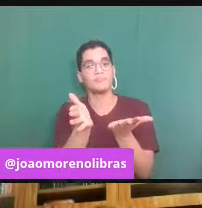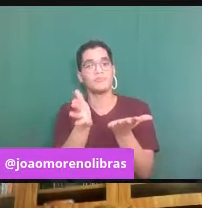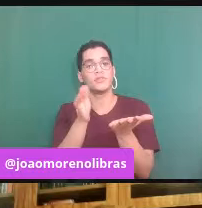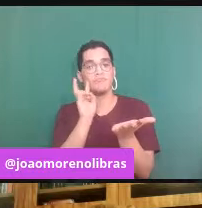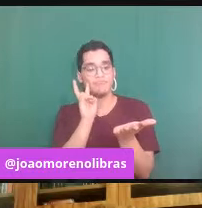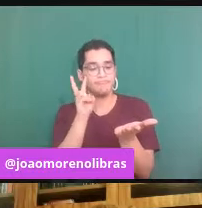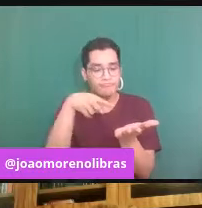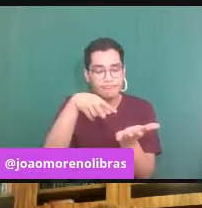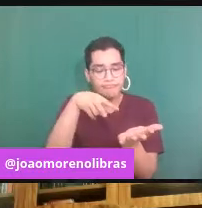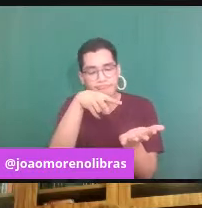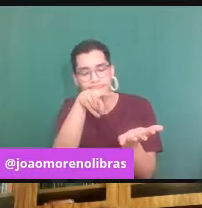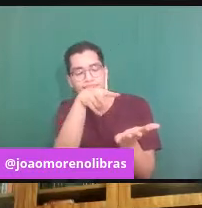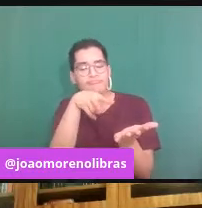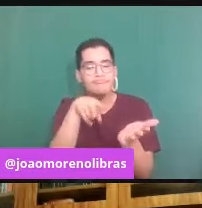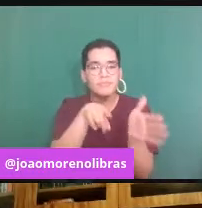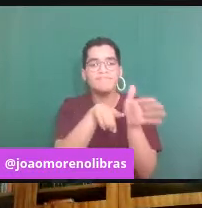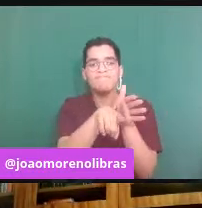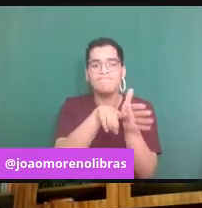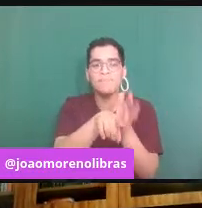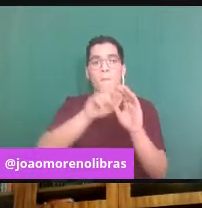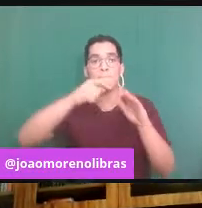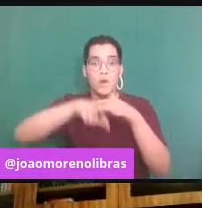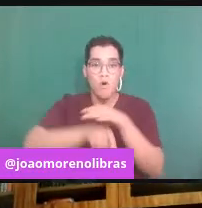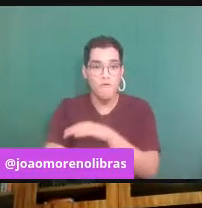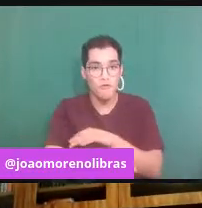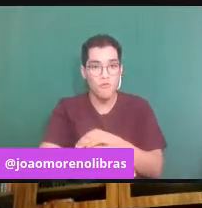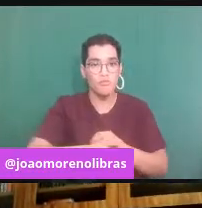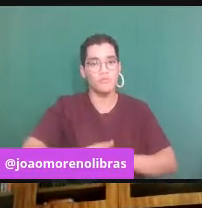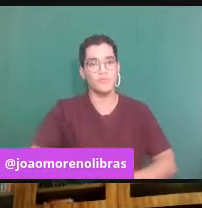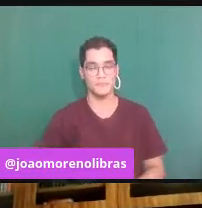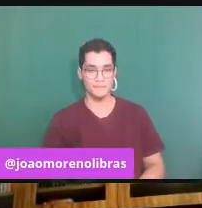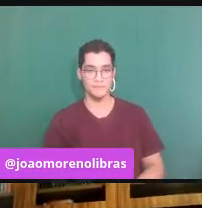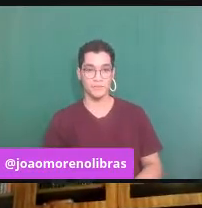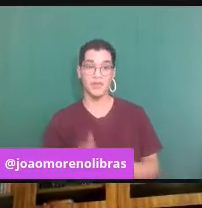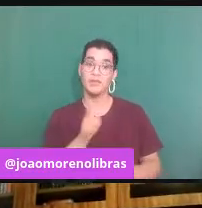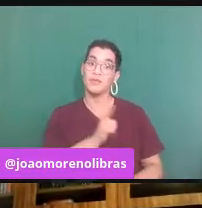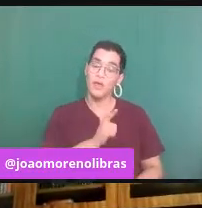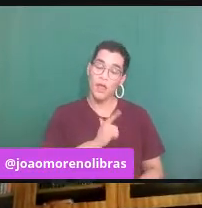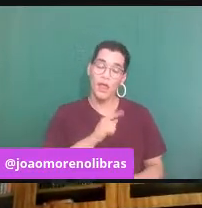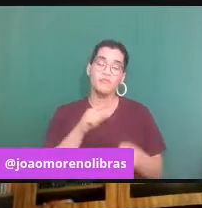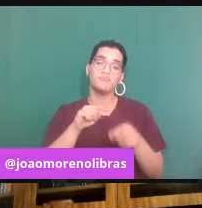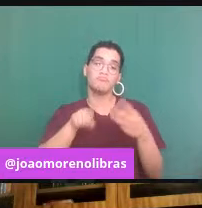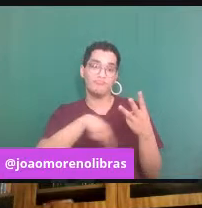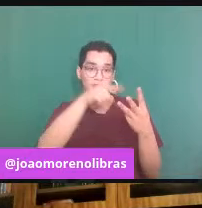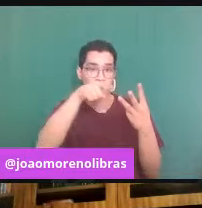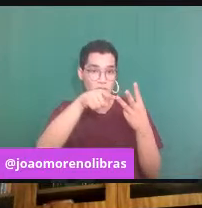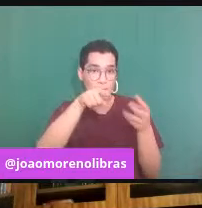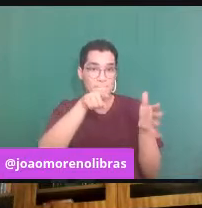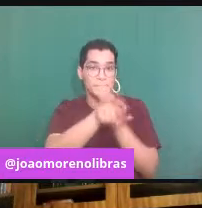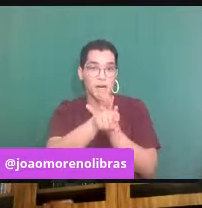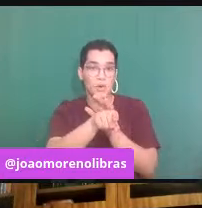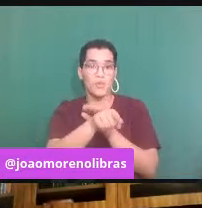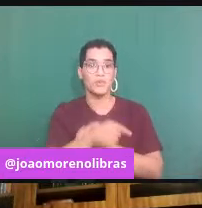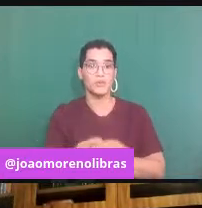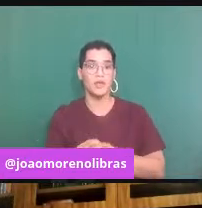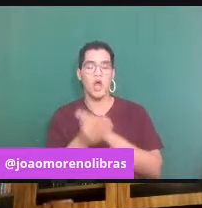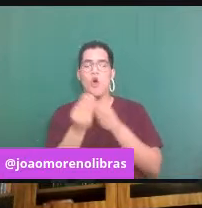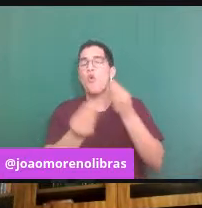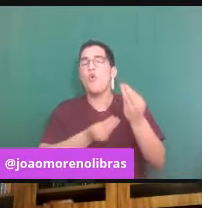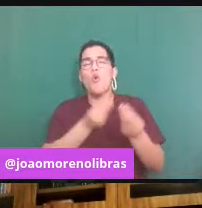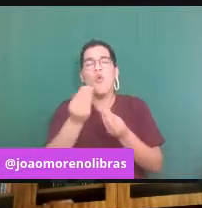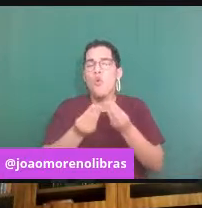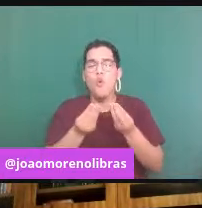poderia colocar uma outra pergunta, que eu acho que também nos orienta aqui nessa conversa. O que considerar no universo